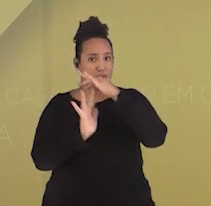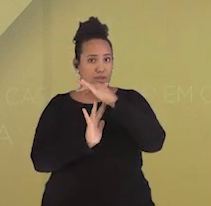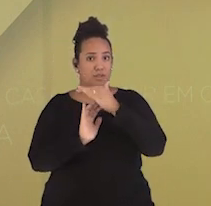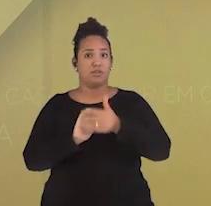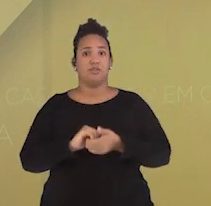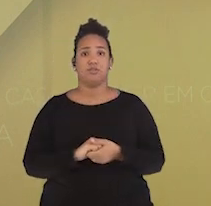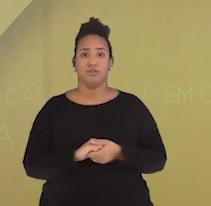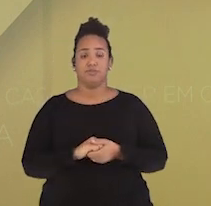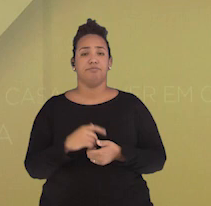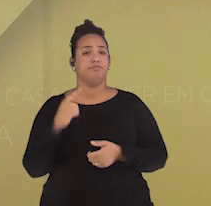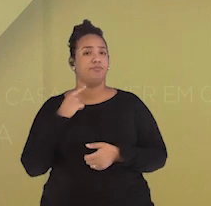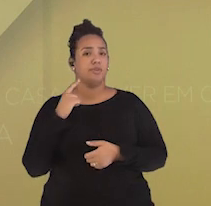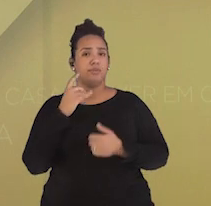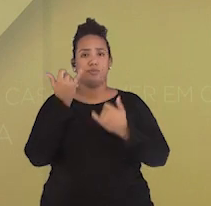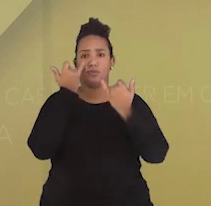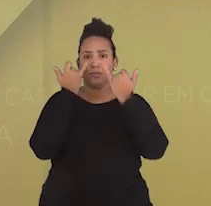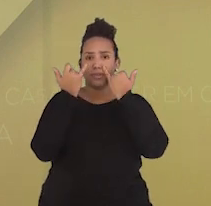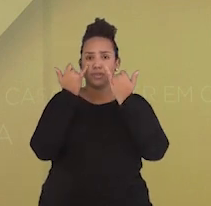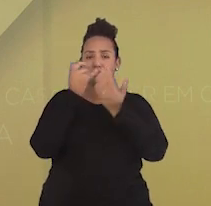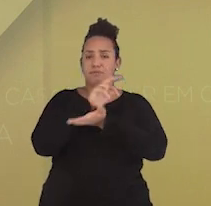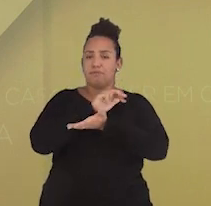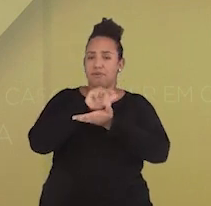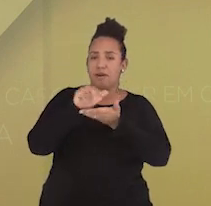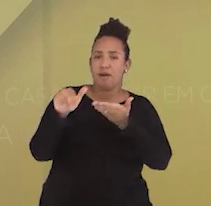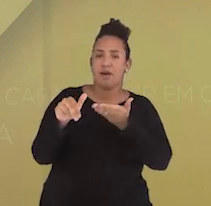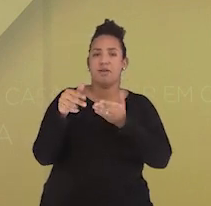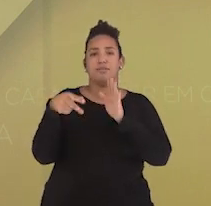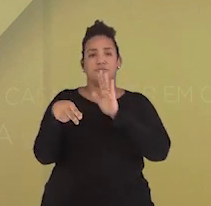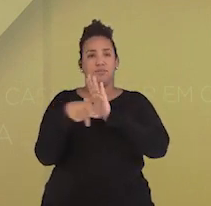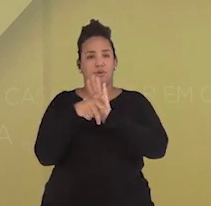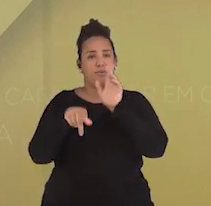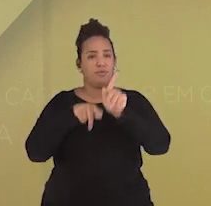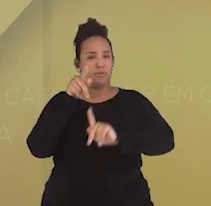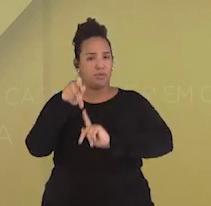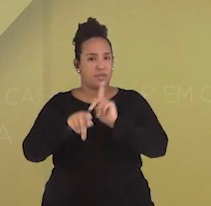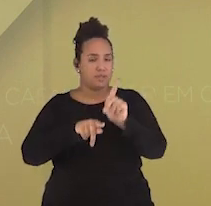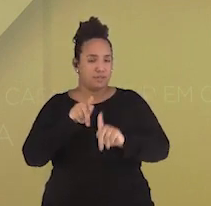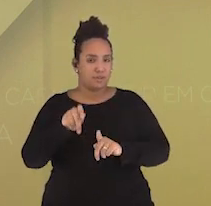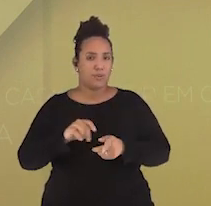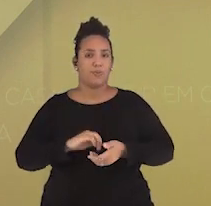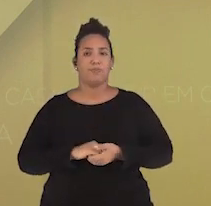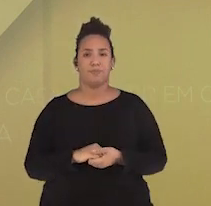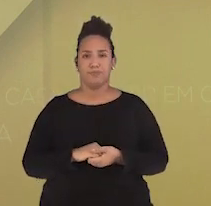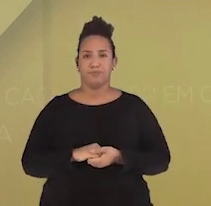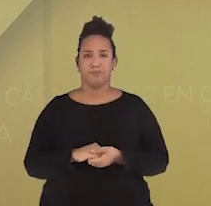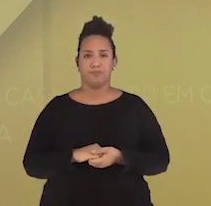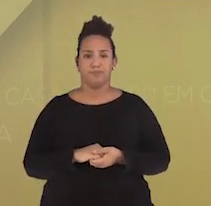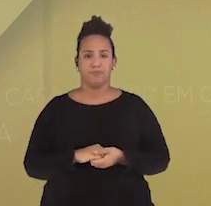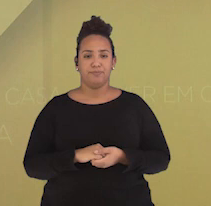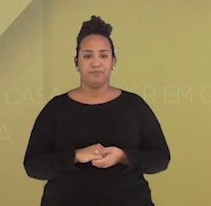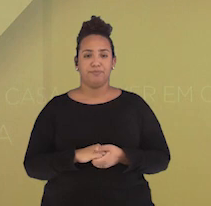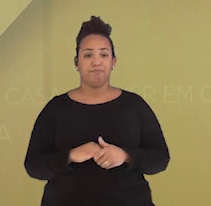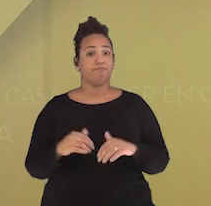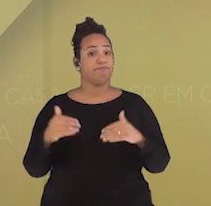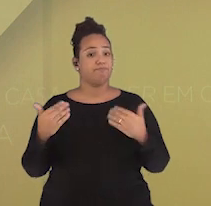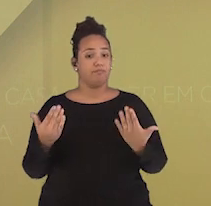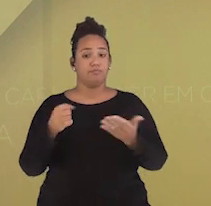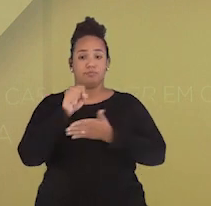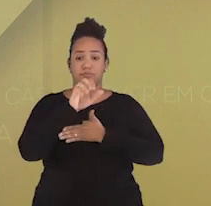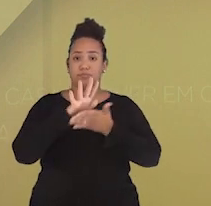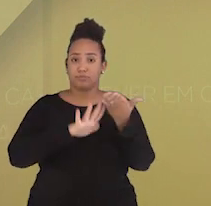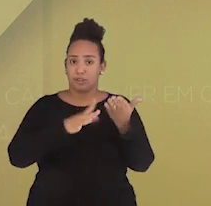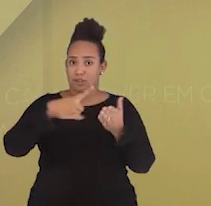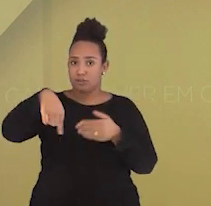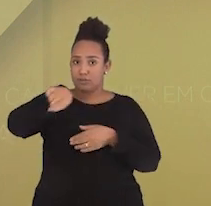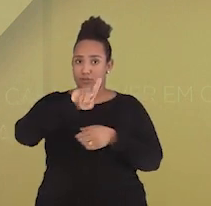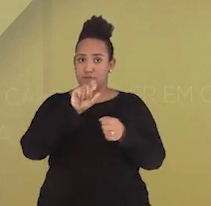de se conhecer a respeito da população, a respeito da demografia. A atividade que você pode fazer depois que